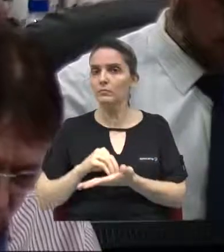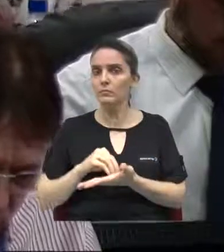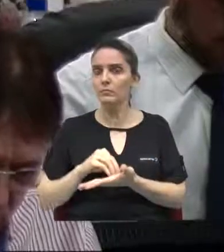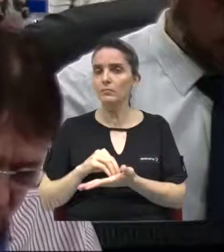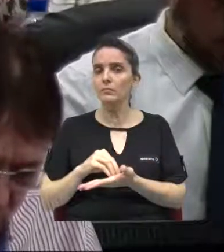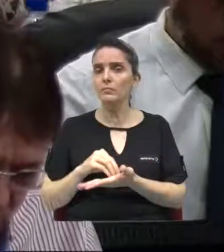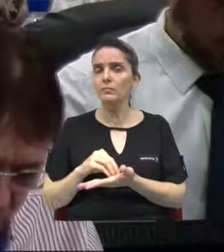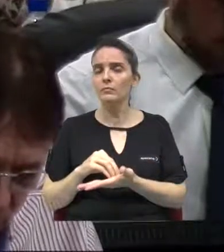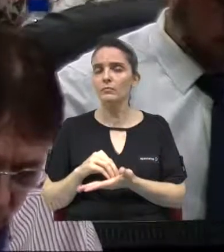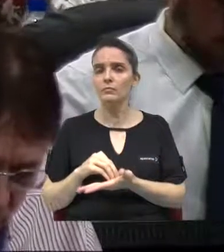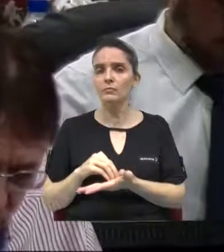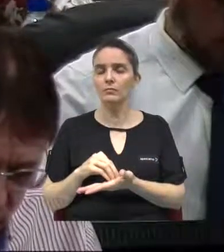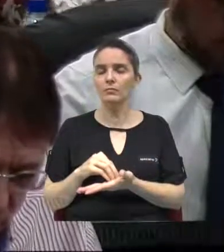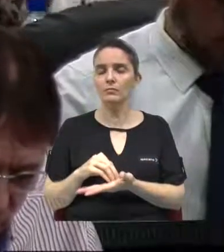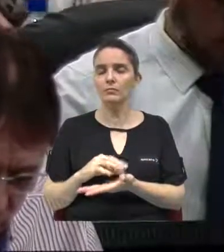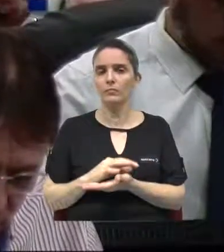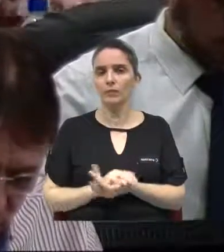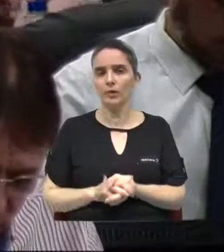simples